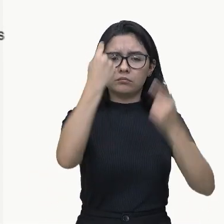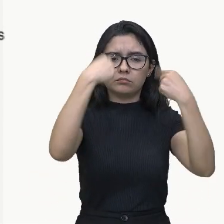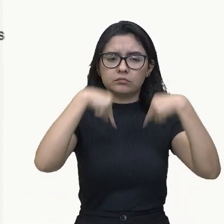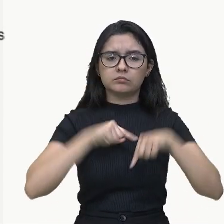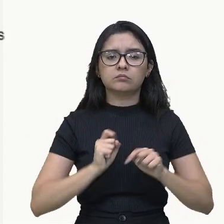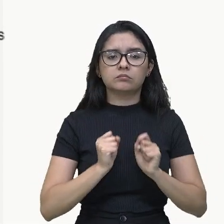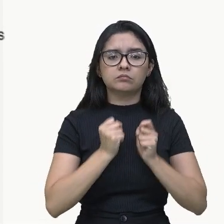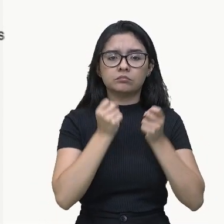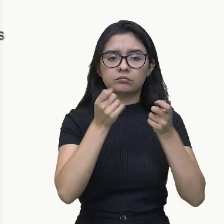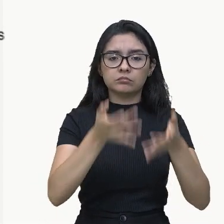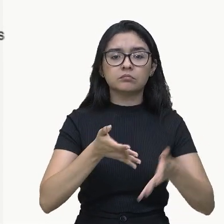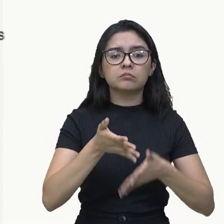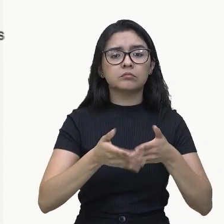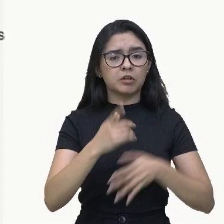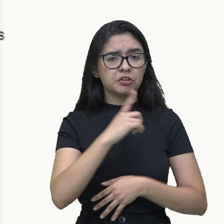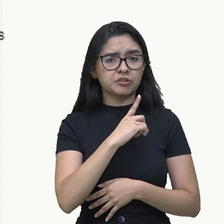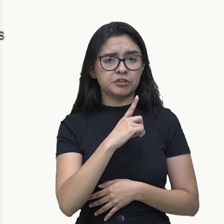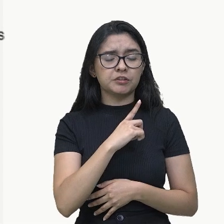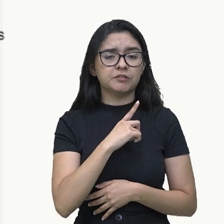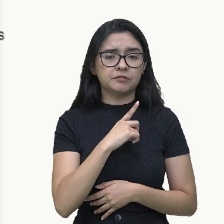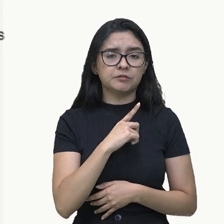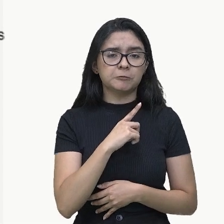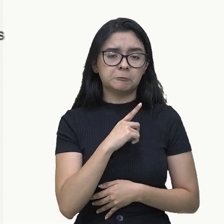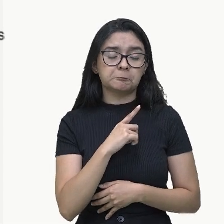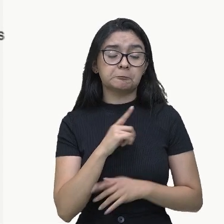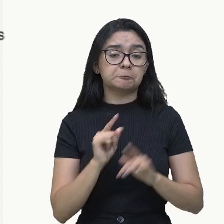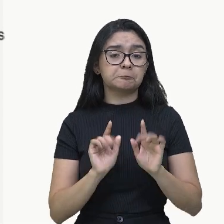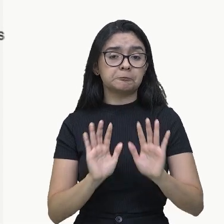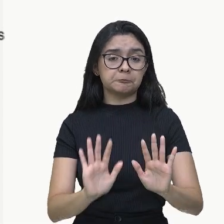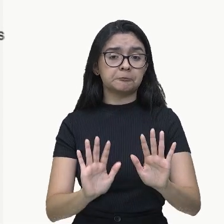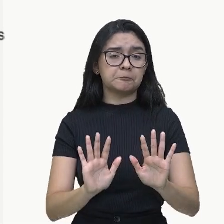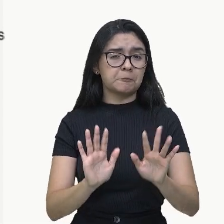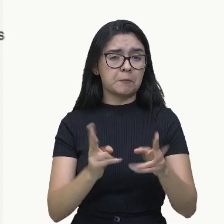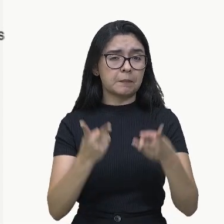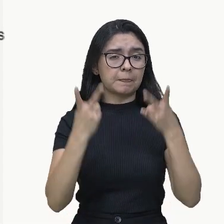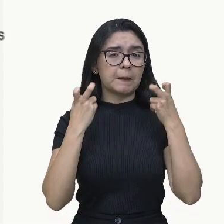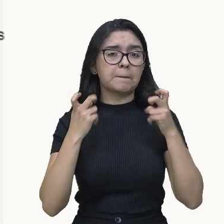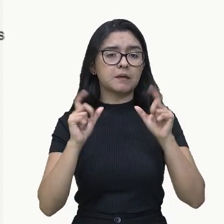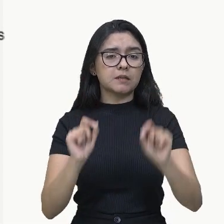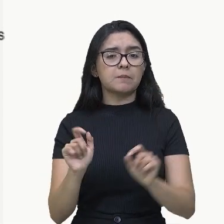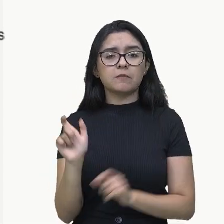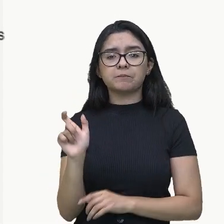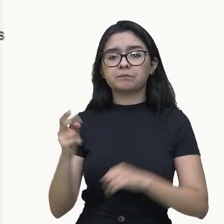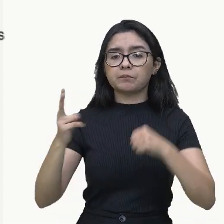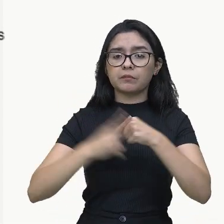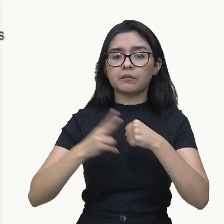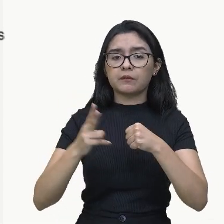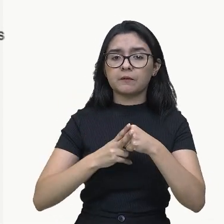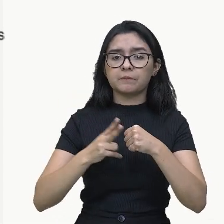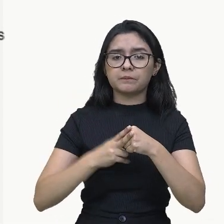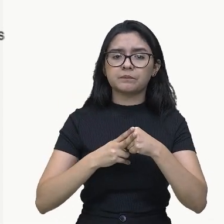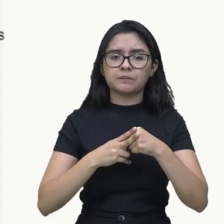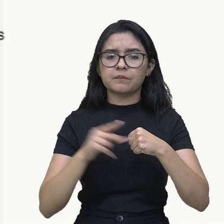olha só que tive Então já observem o verbo o verbo já está com a ideia de algo que já